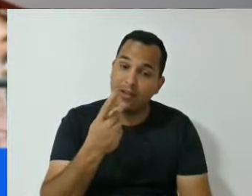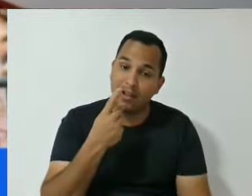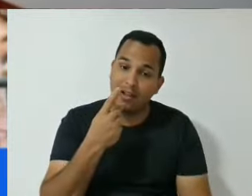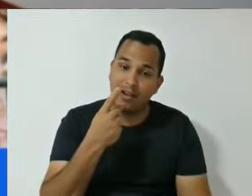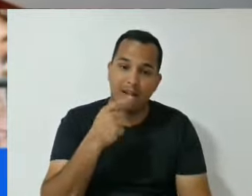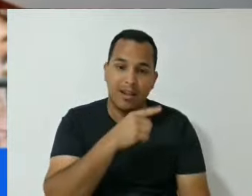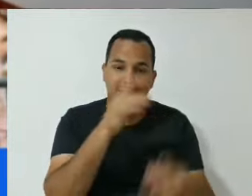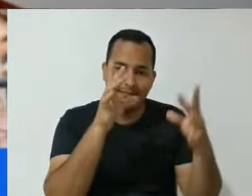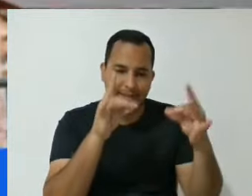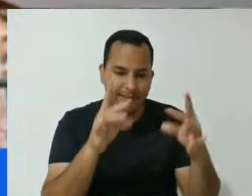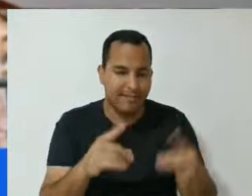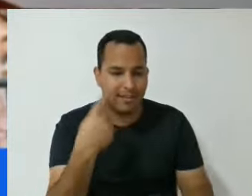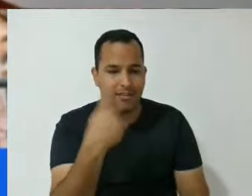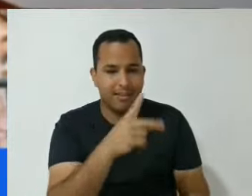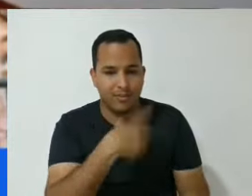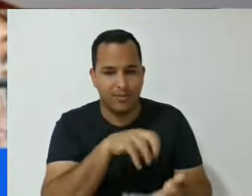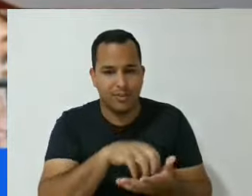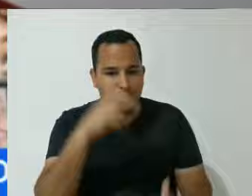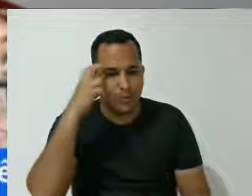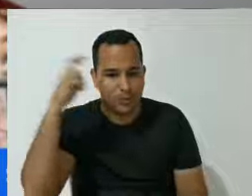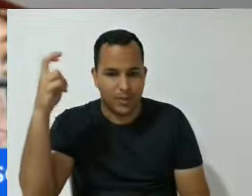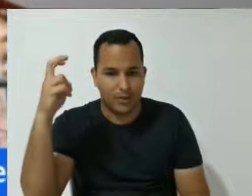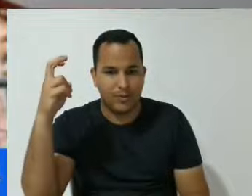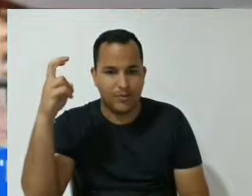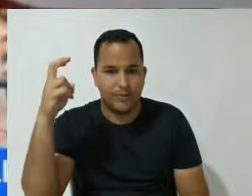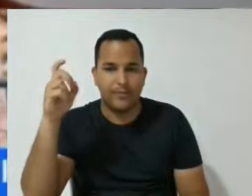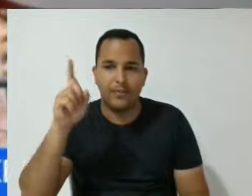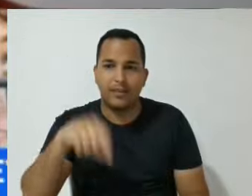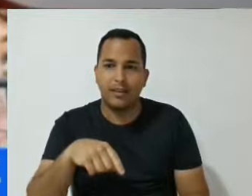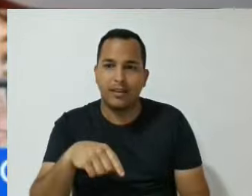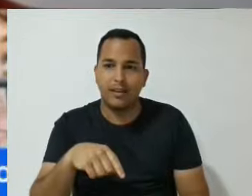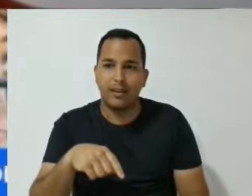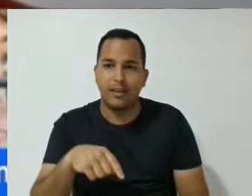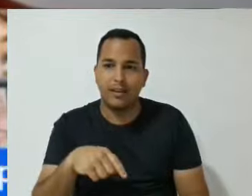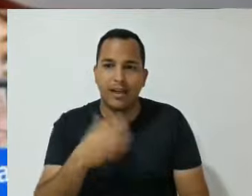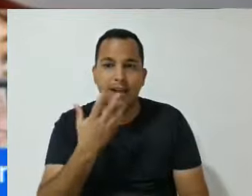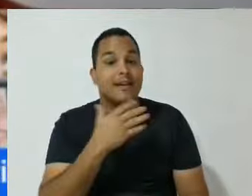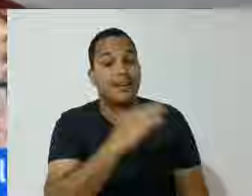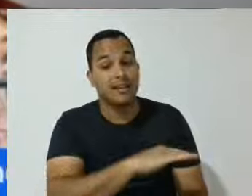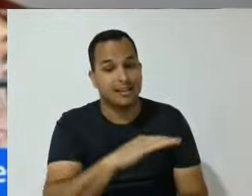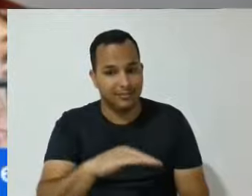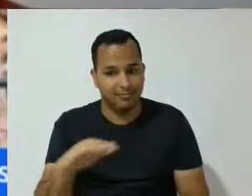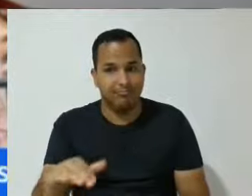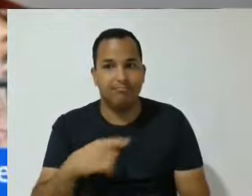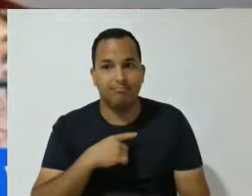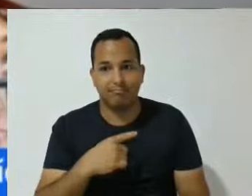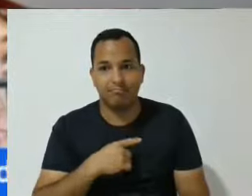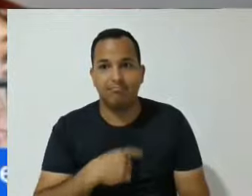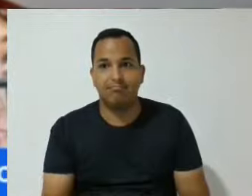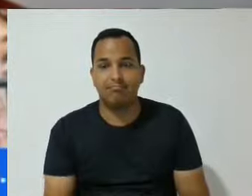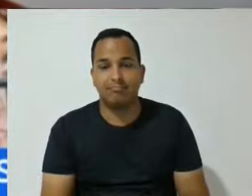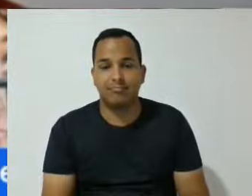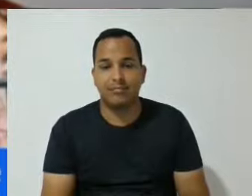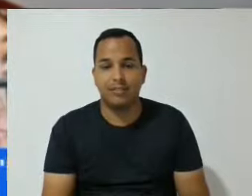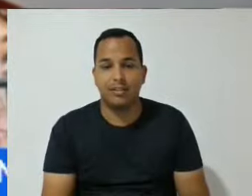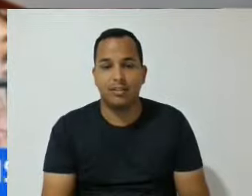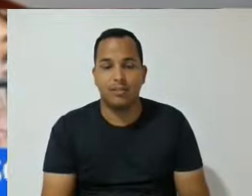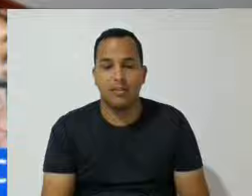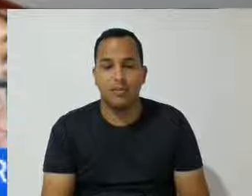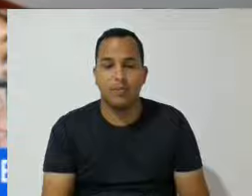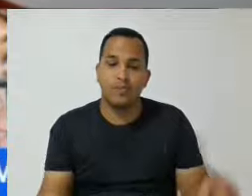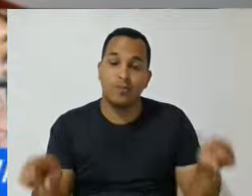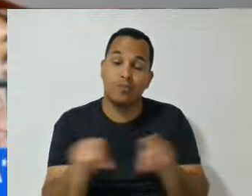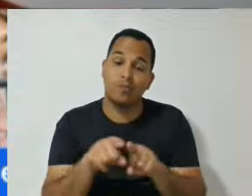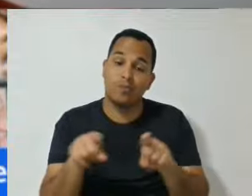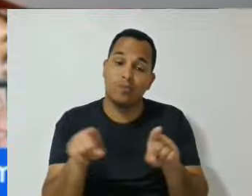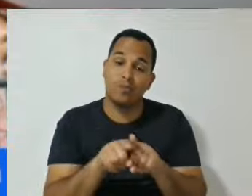particularidade, especificidade do Centro Cultural em relação às crianças, né? Inclusive, na última foi a